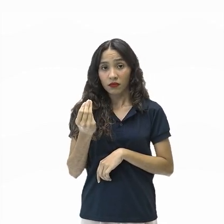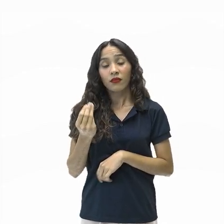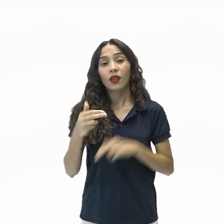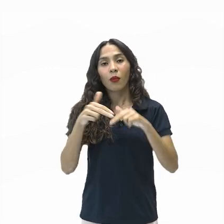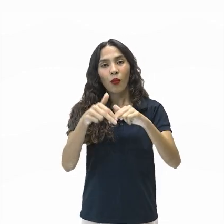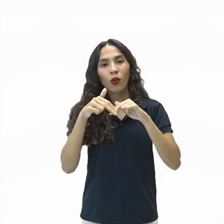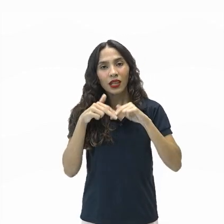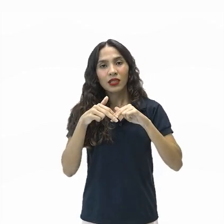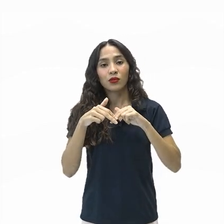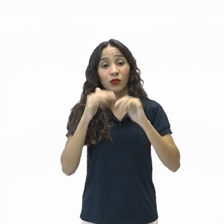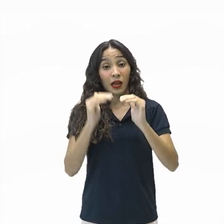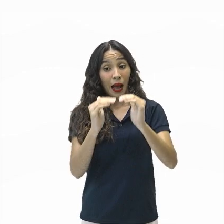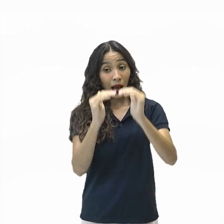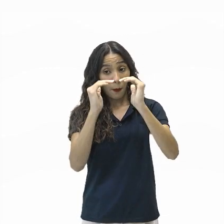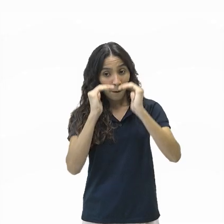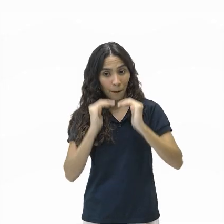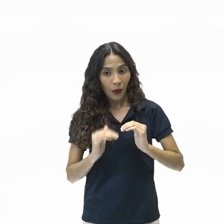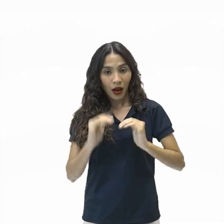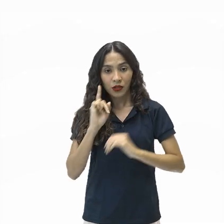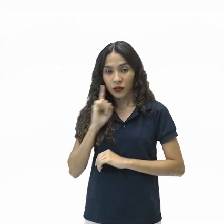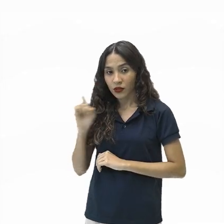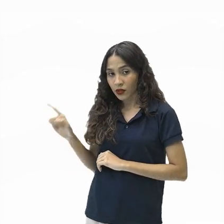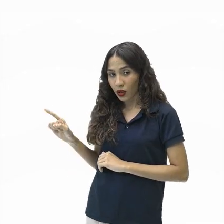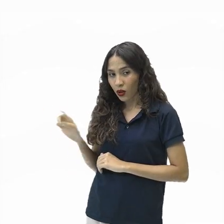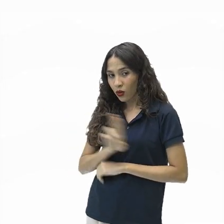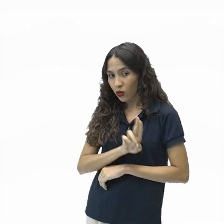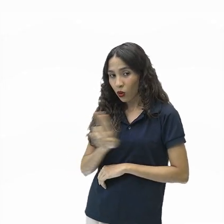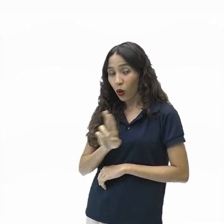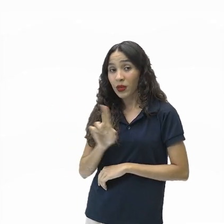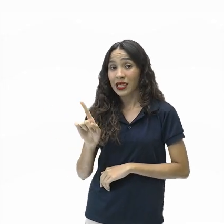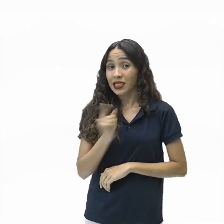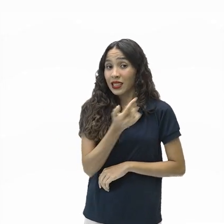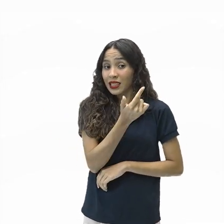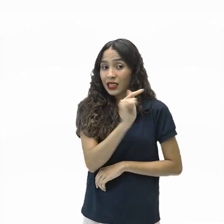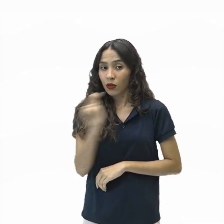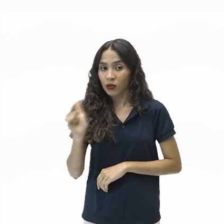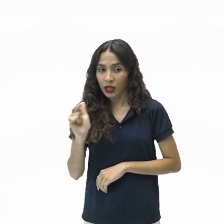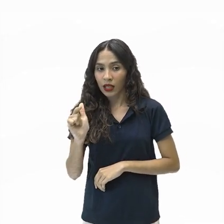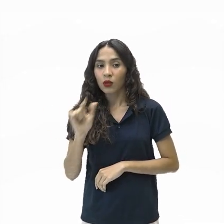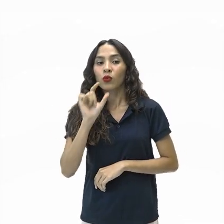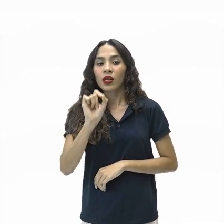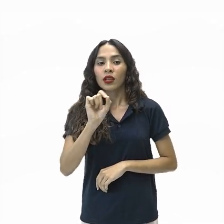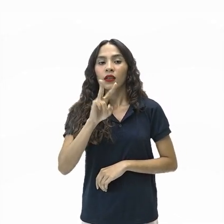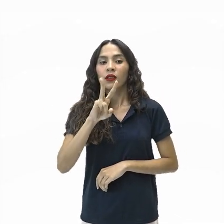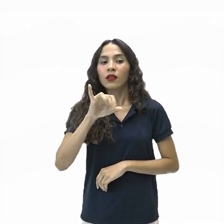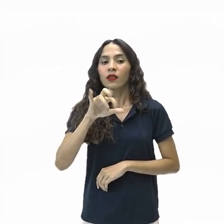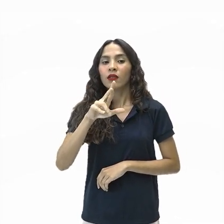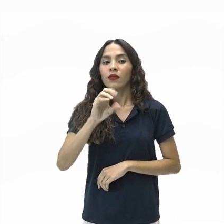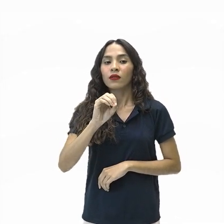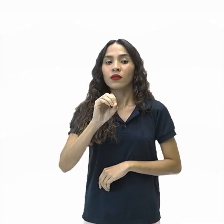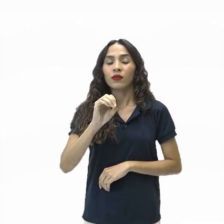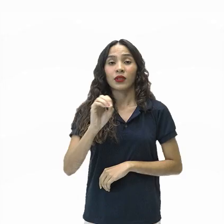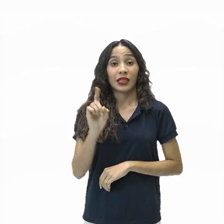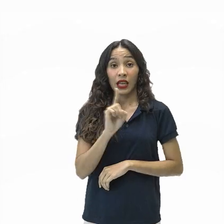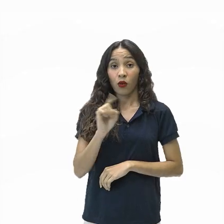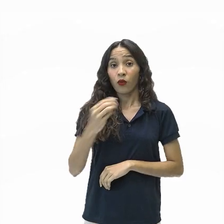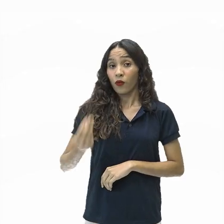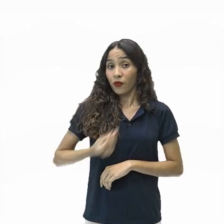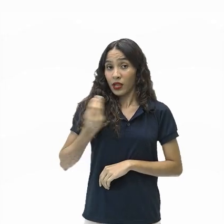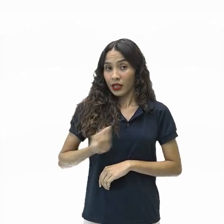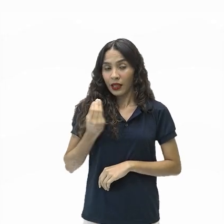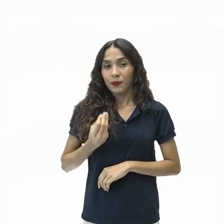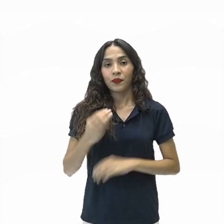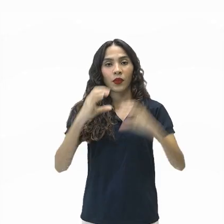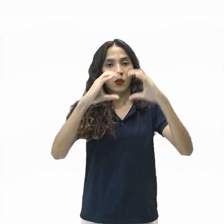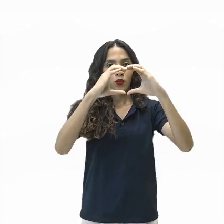Por isso que logo abaixo vocês observam ali o nome não vivos. E aí, dentro desse círculo,